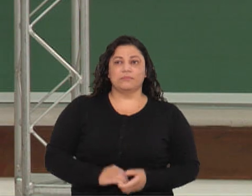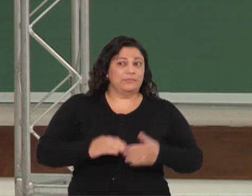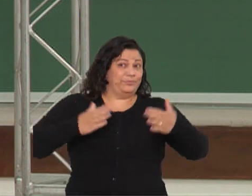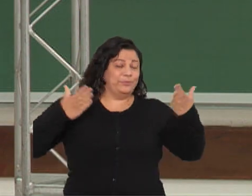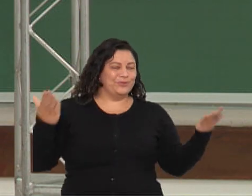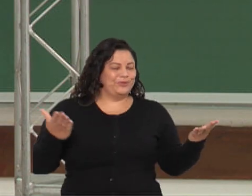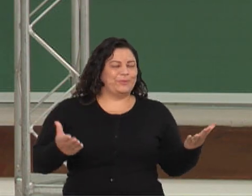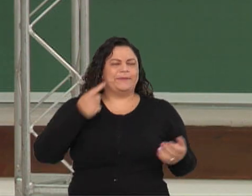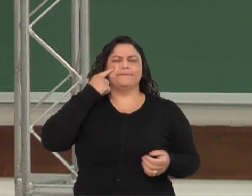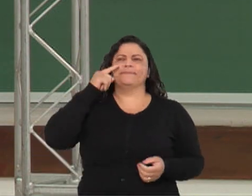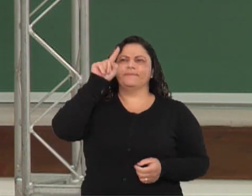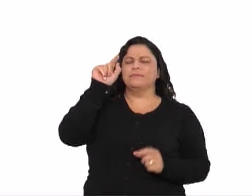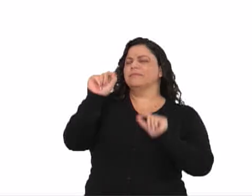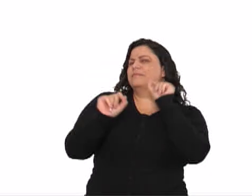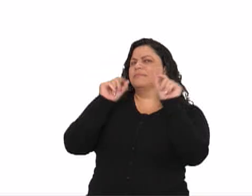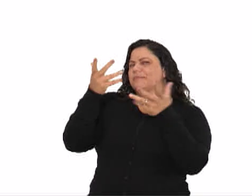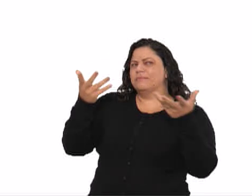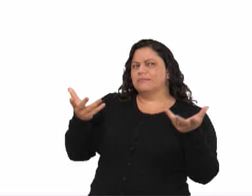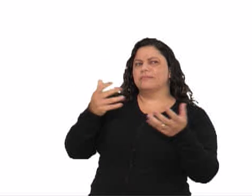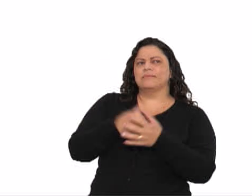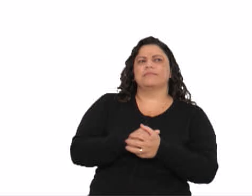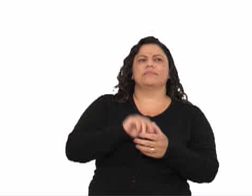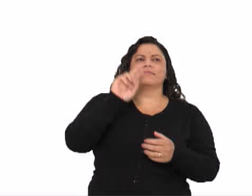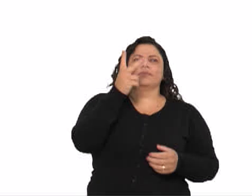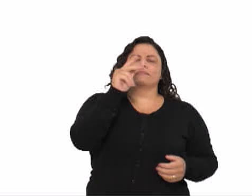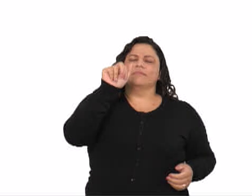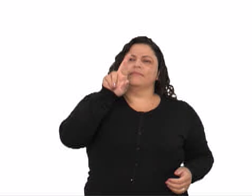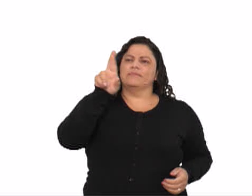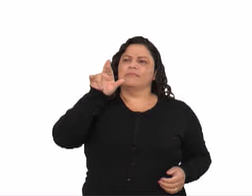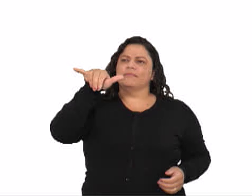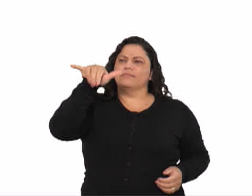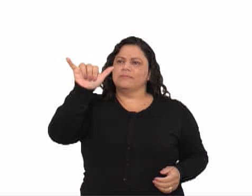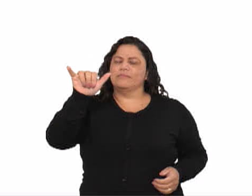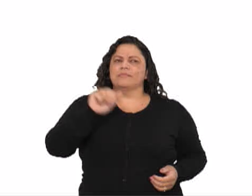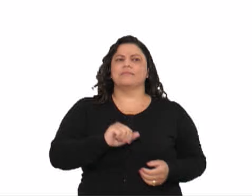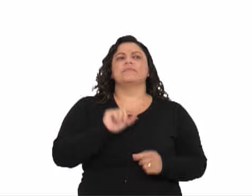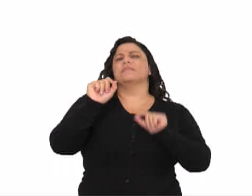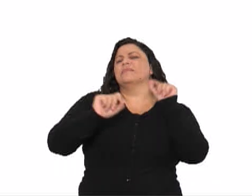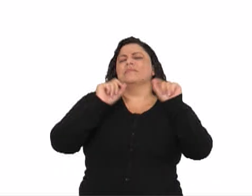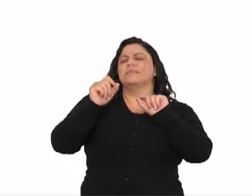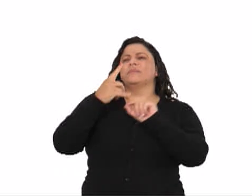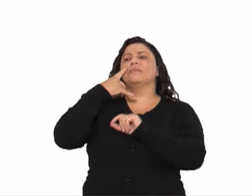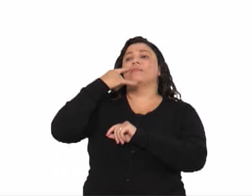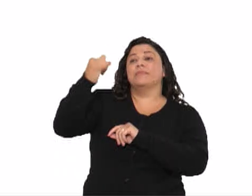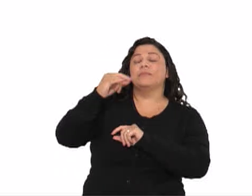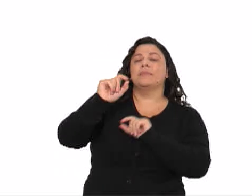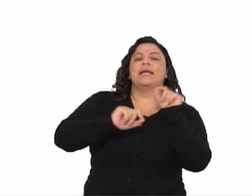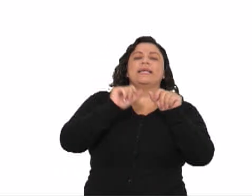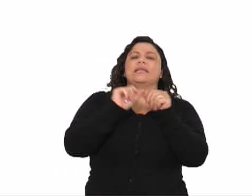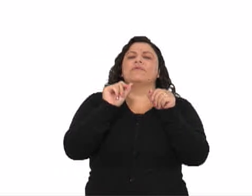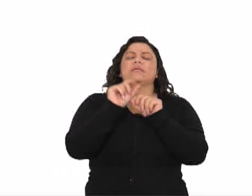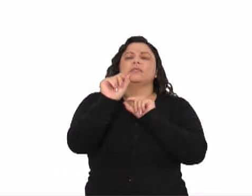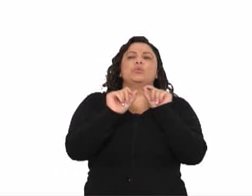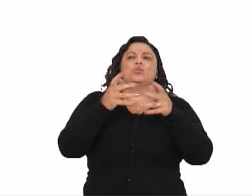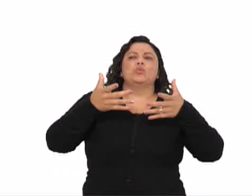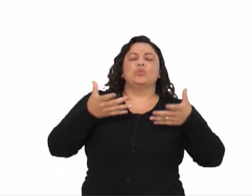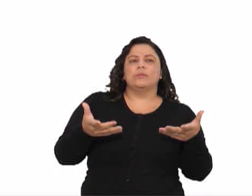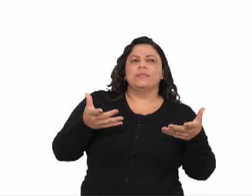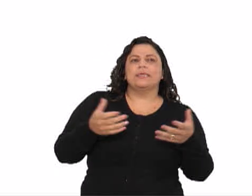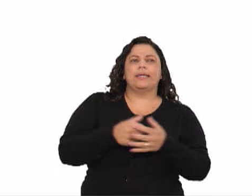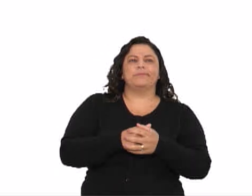Muito bem, então vamos ver Harry is my father. He is reading the newspaper. Então, Harry é meu pai, o que ele está fazendo? He is reading.